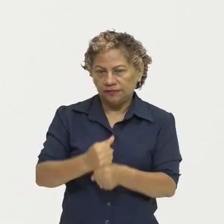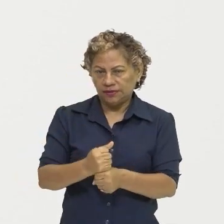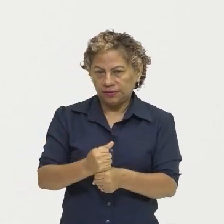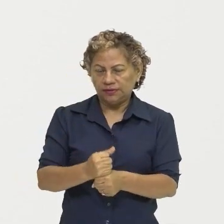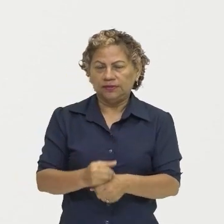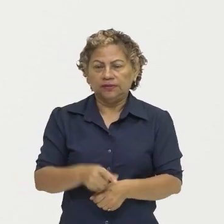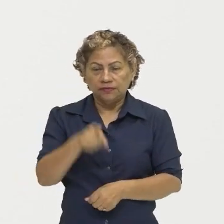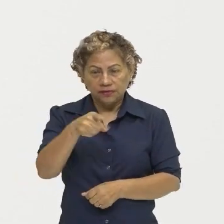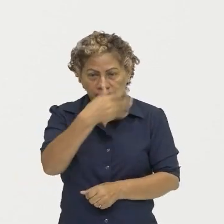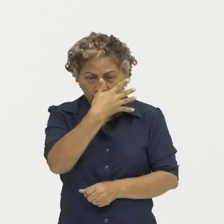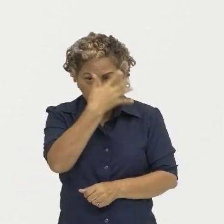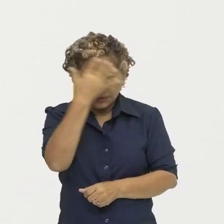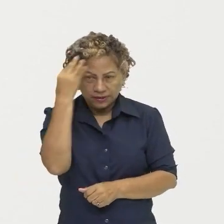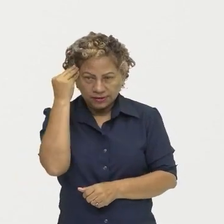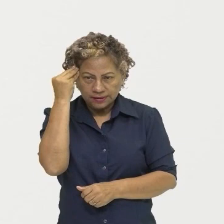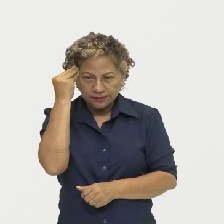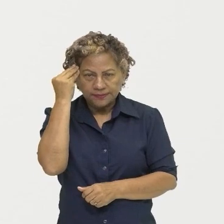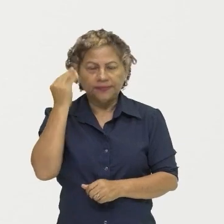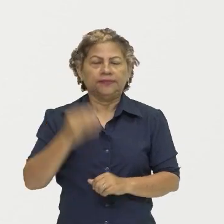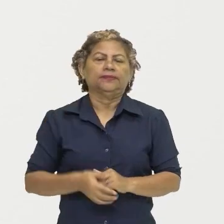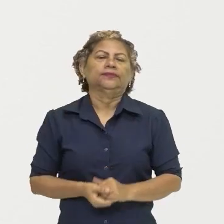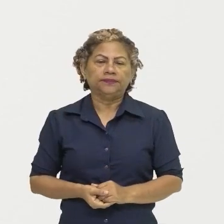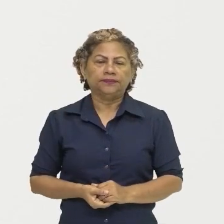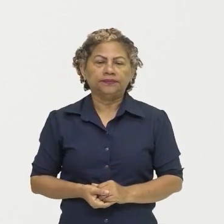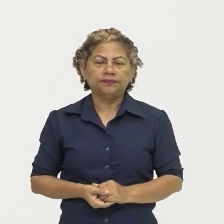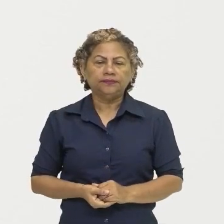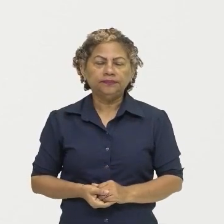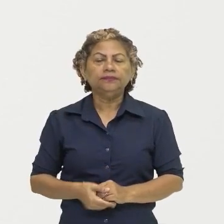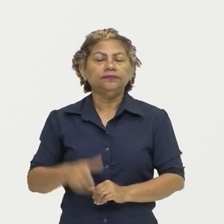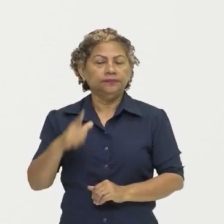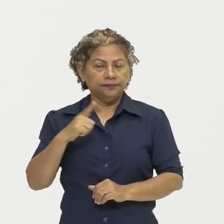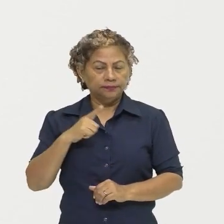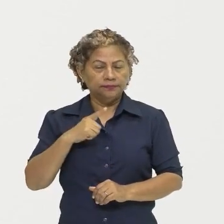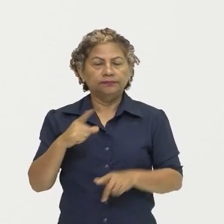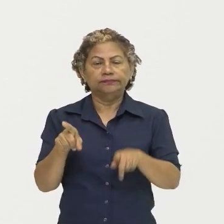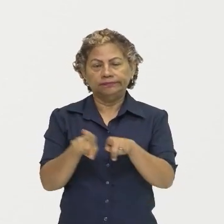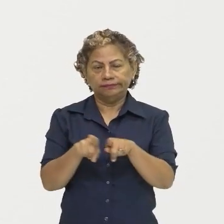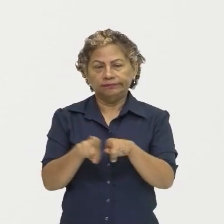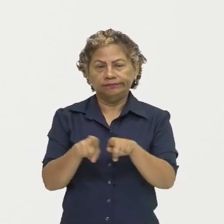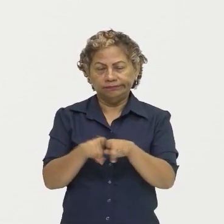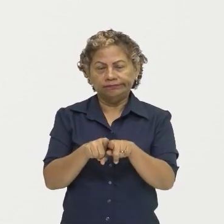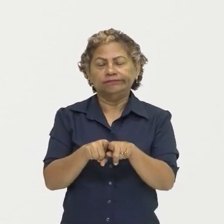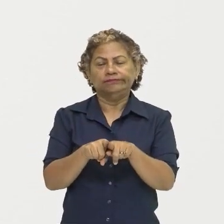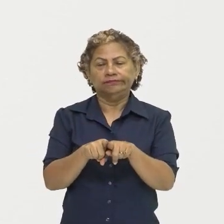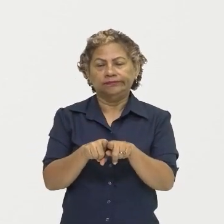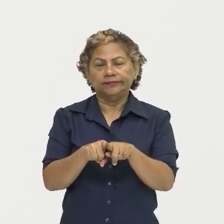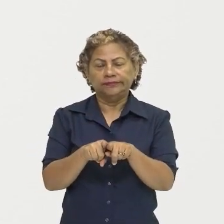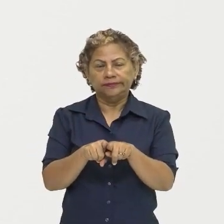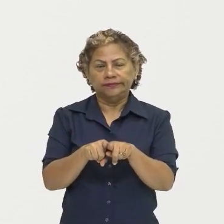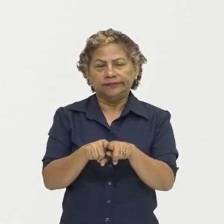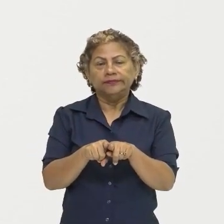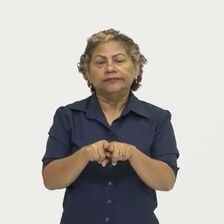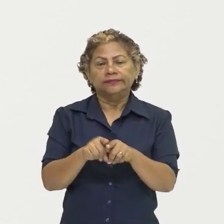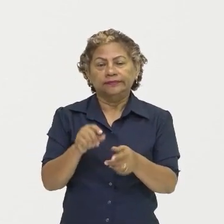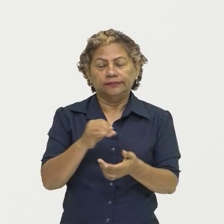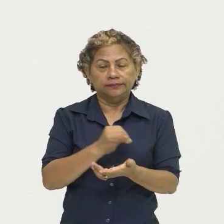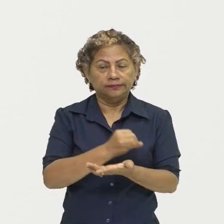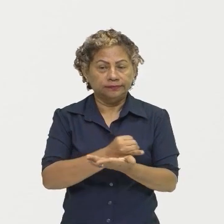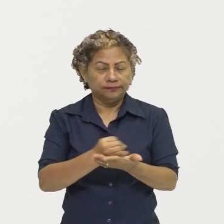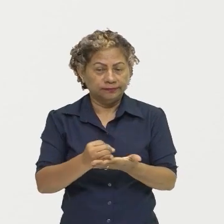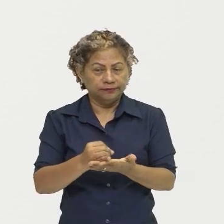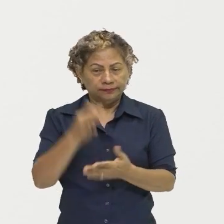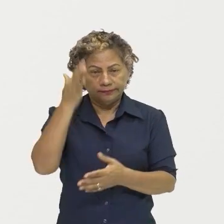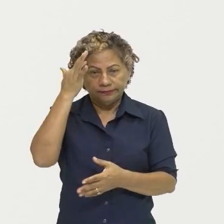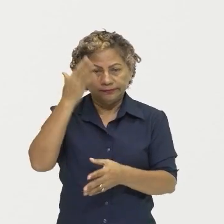estudados pela física. Não esqueçam. Estudamos também na aula de introdução à física